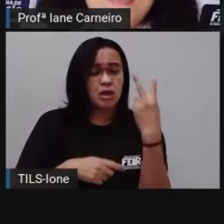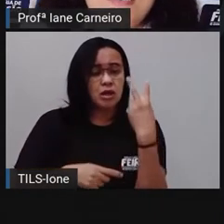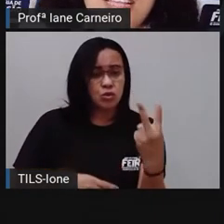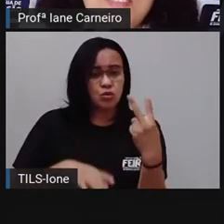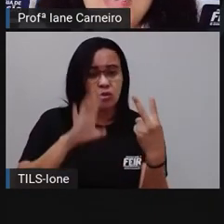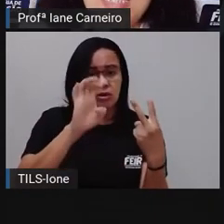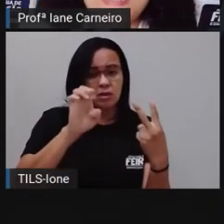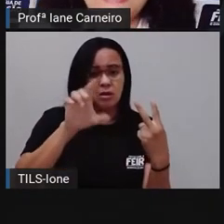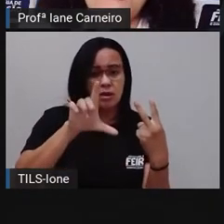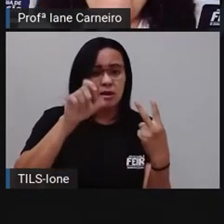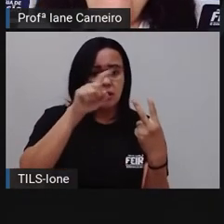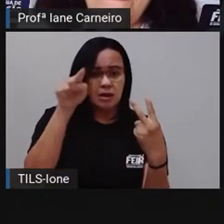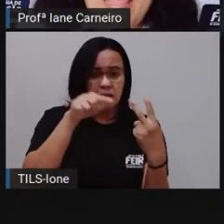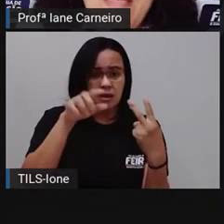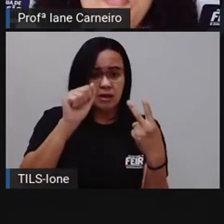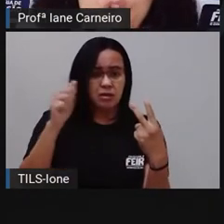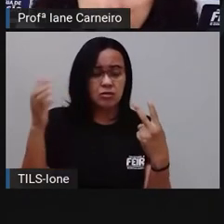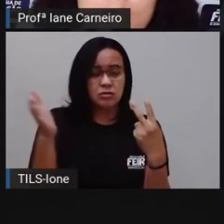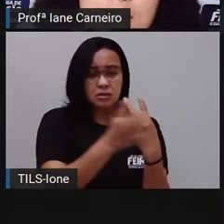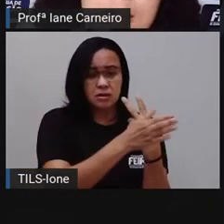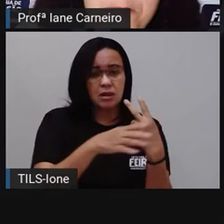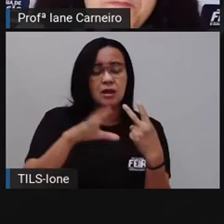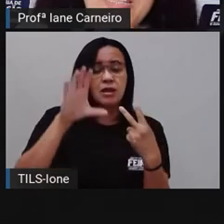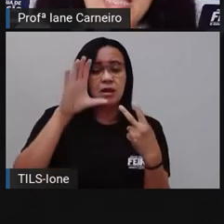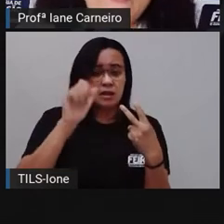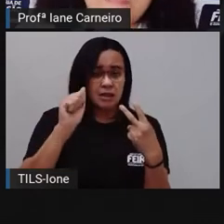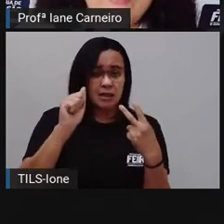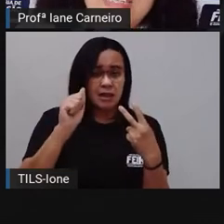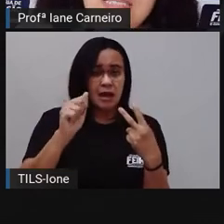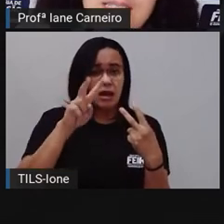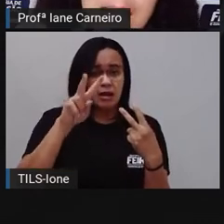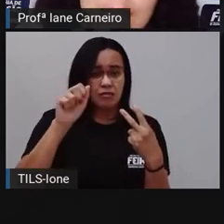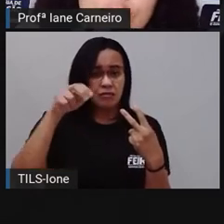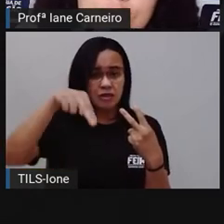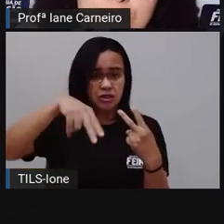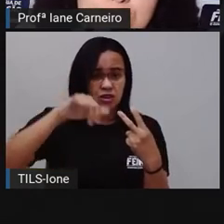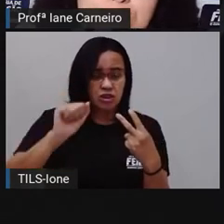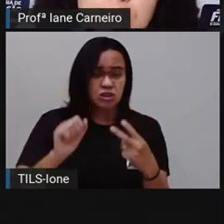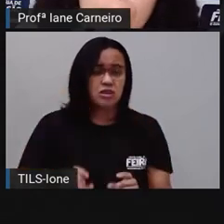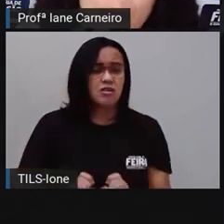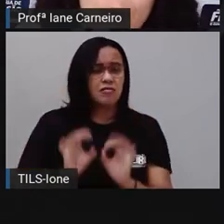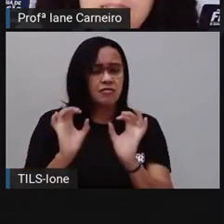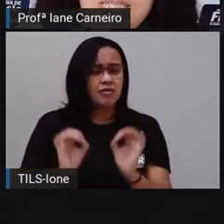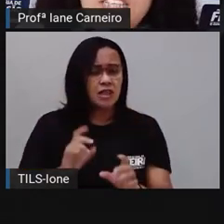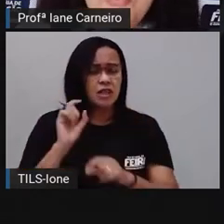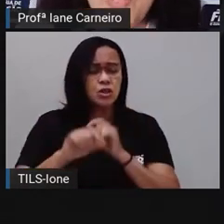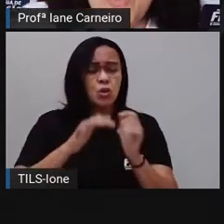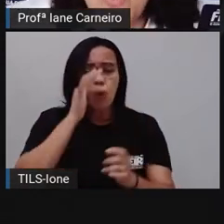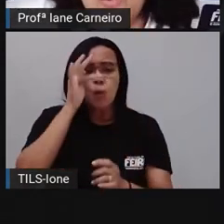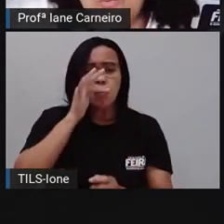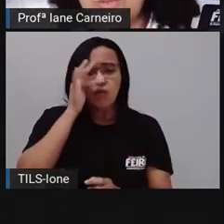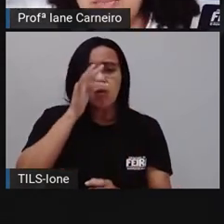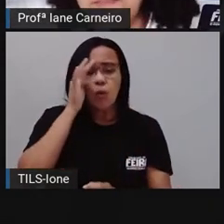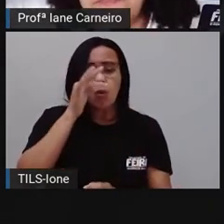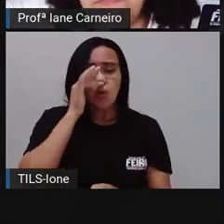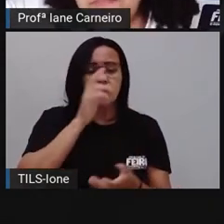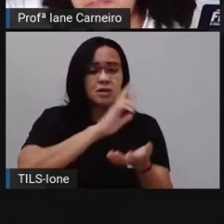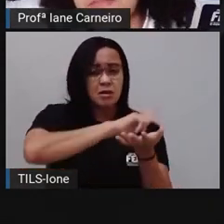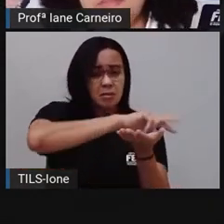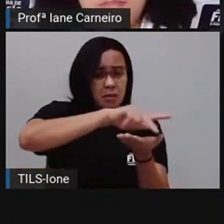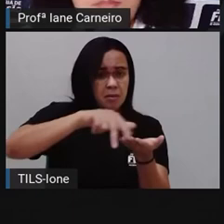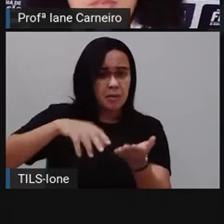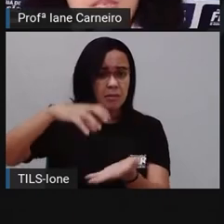Olha só, elas vendem, né, flores, né, no centro da cidade. Tem um box, né, de floricultura.